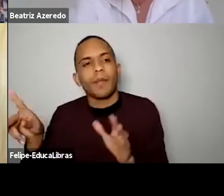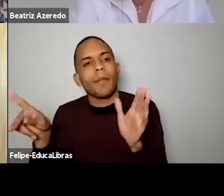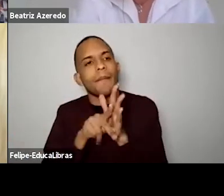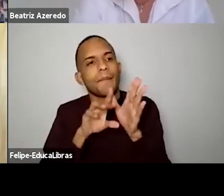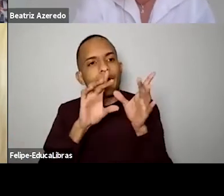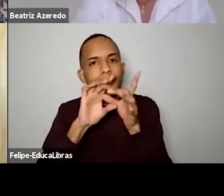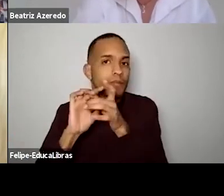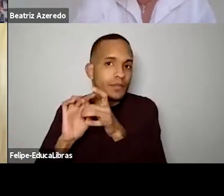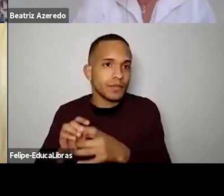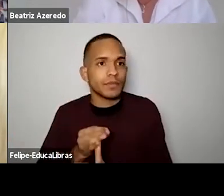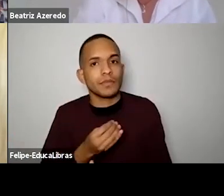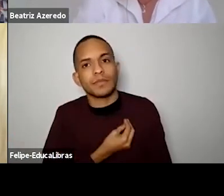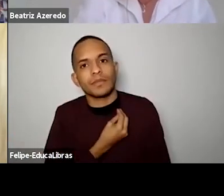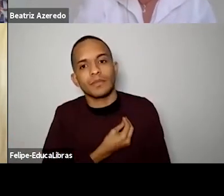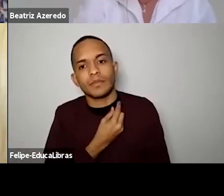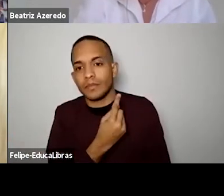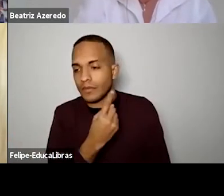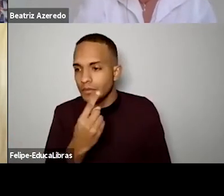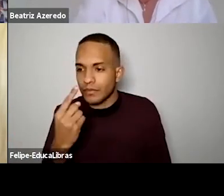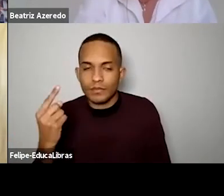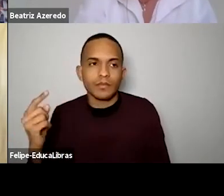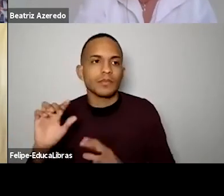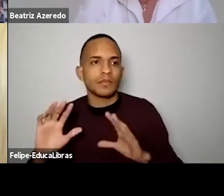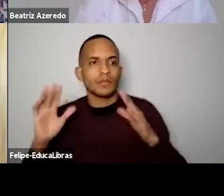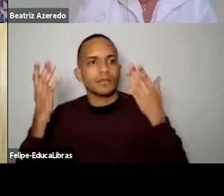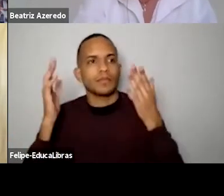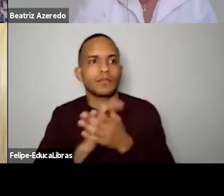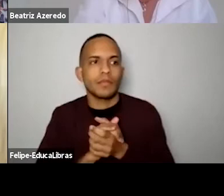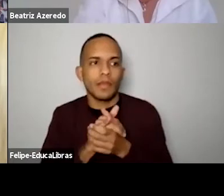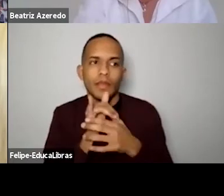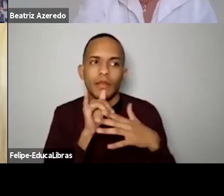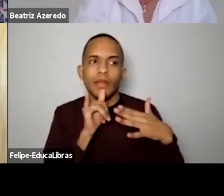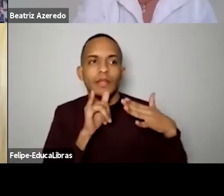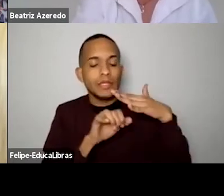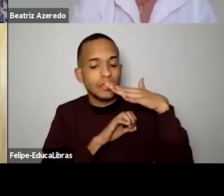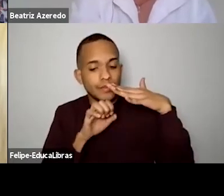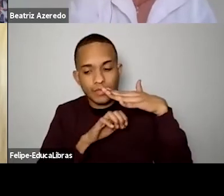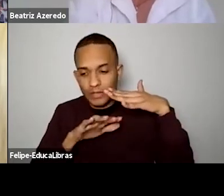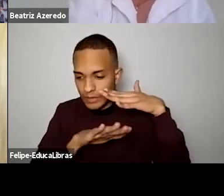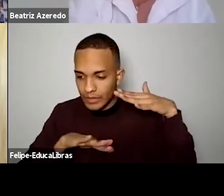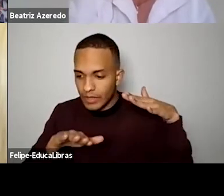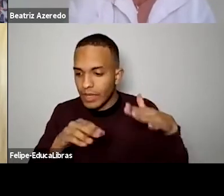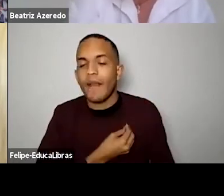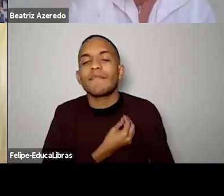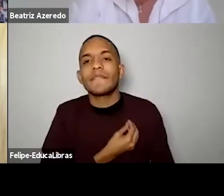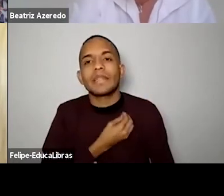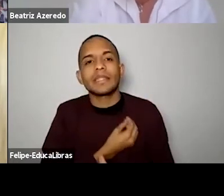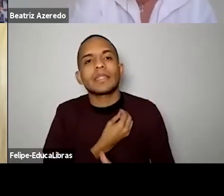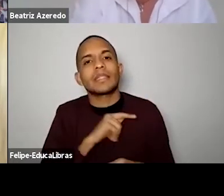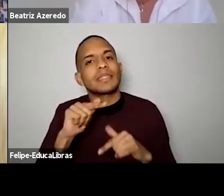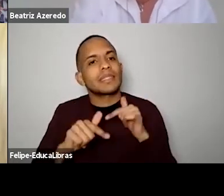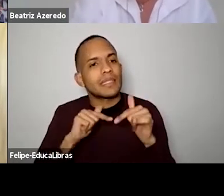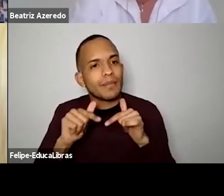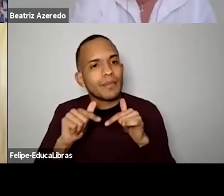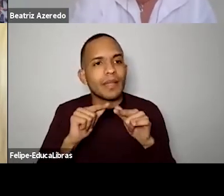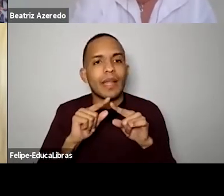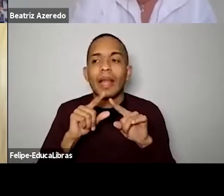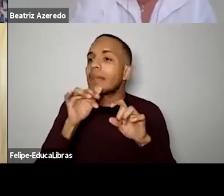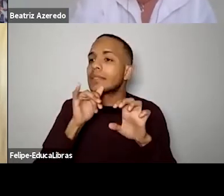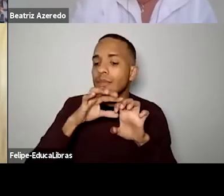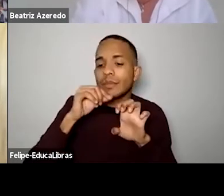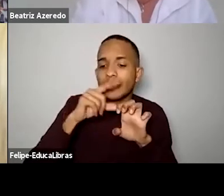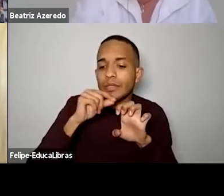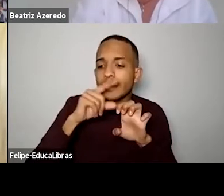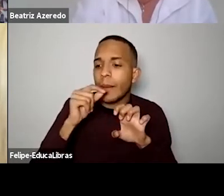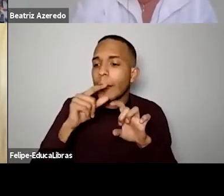olhar o que está acontecendo no entorno. Às vezes, as empresas estão naquele território e aquela empresa quer trabalhar empreendedorismo, mas a comunidade quer